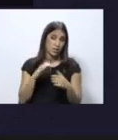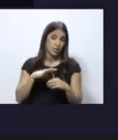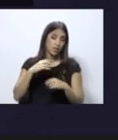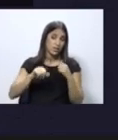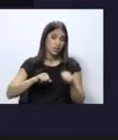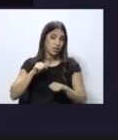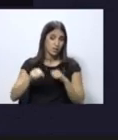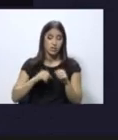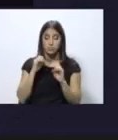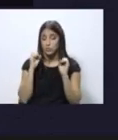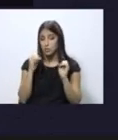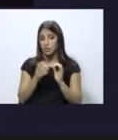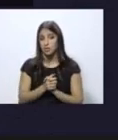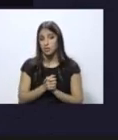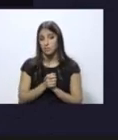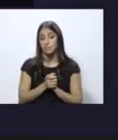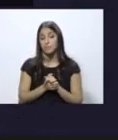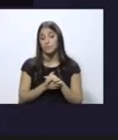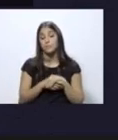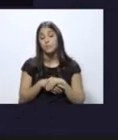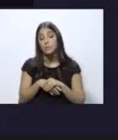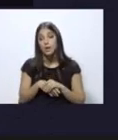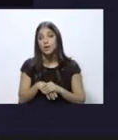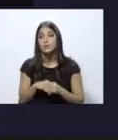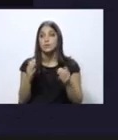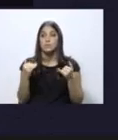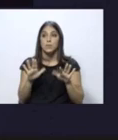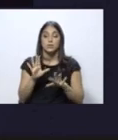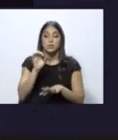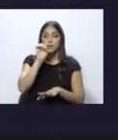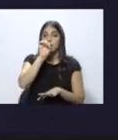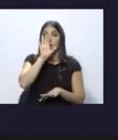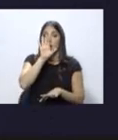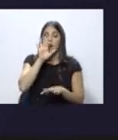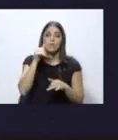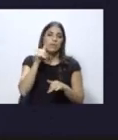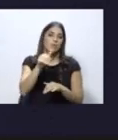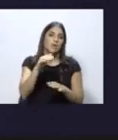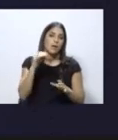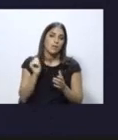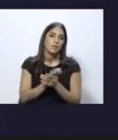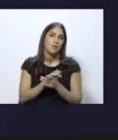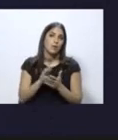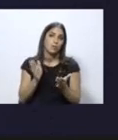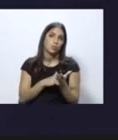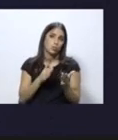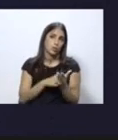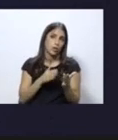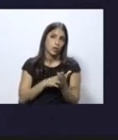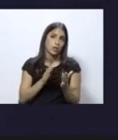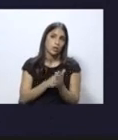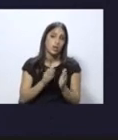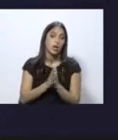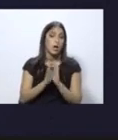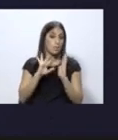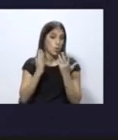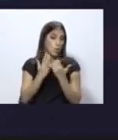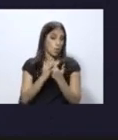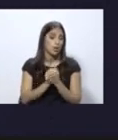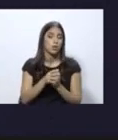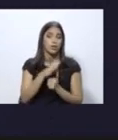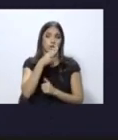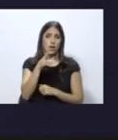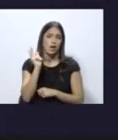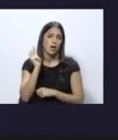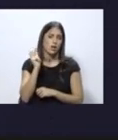Nada. Calados. Mas, desculpem, o meu maior espanto vai para o jornal da bola. Eu já tenho muitos aninhos, já vou acabar. Mas eu já tenho muitos